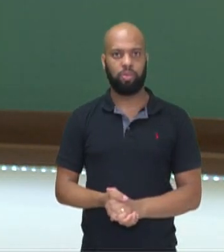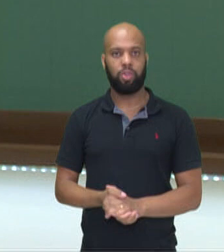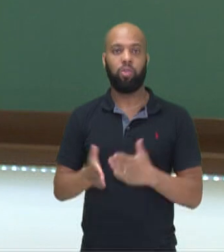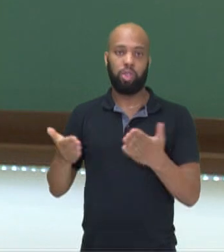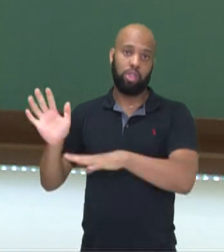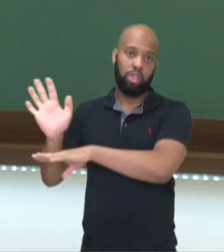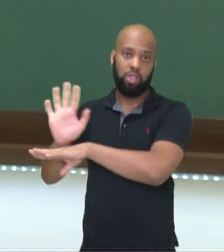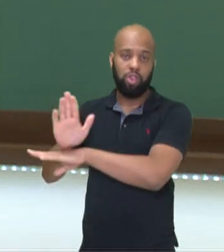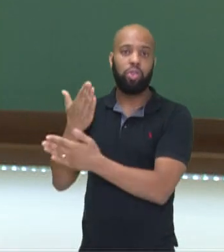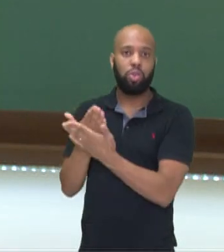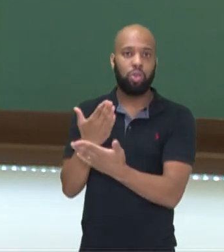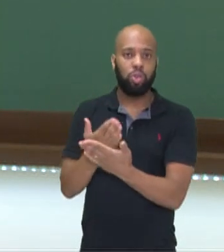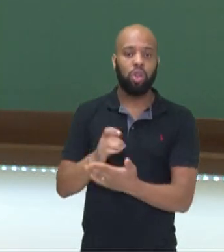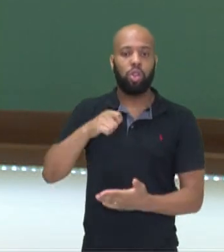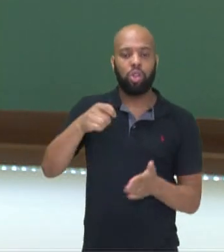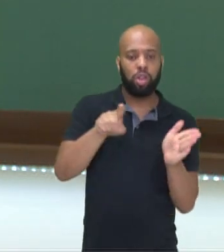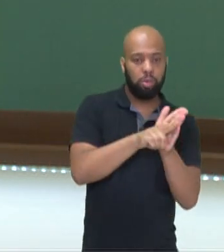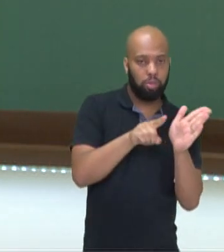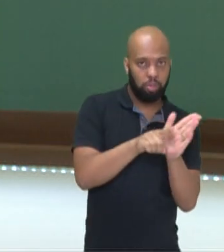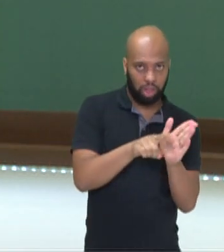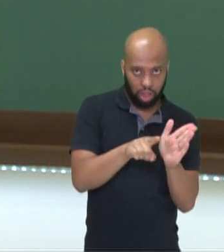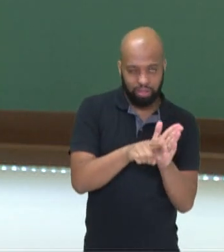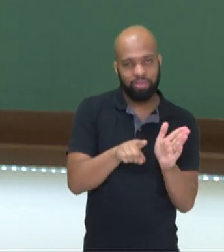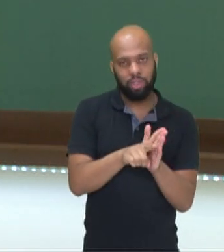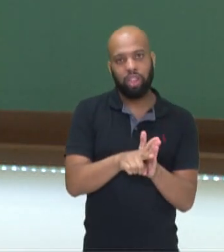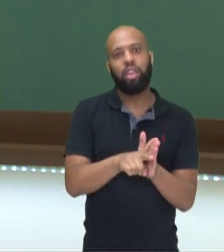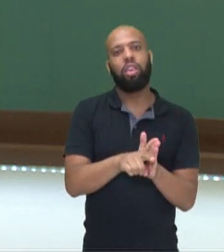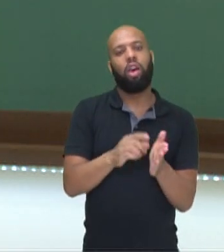Bom, nesse vídeo então falamos da subtração de números